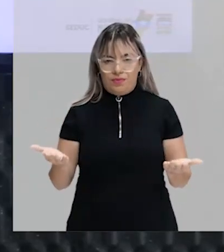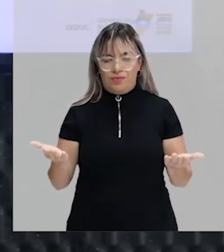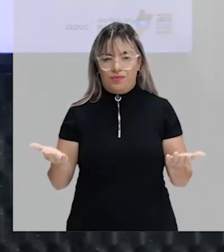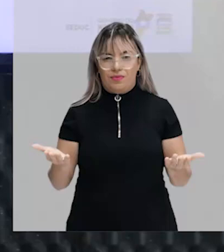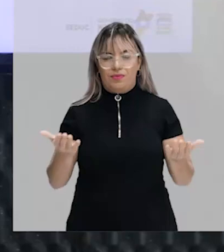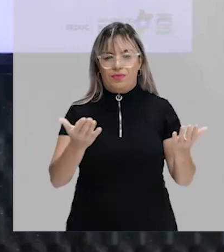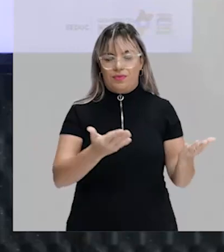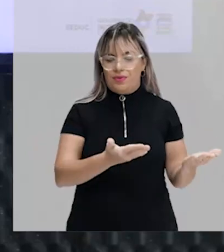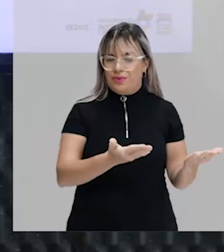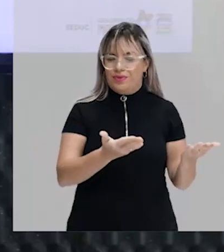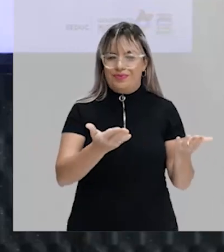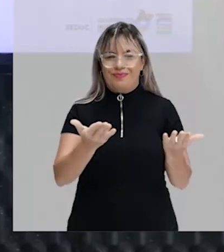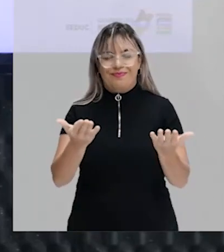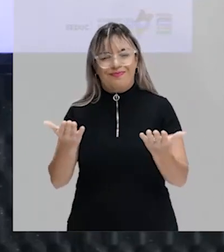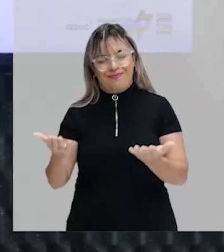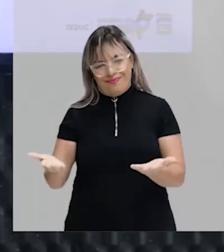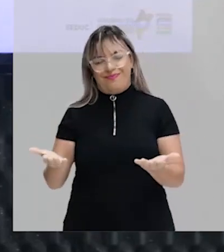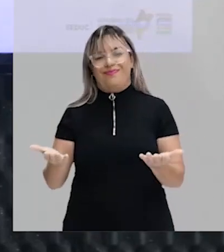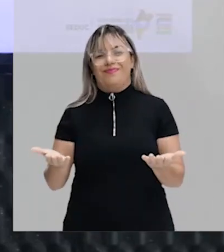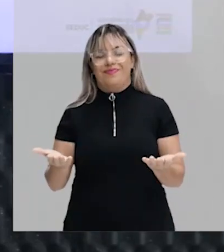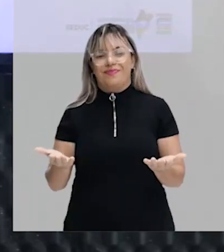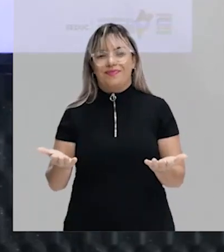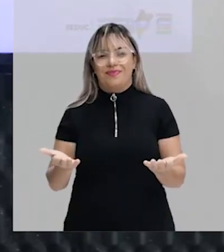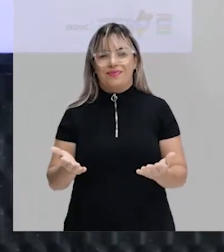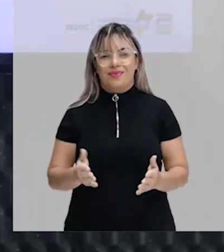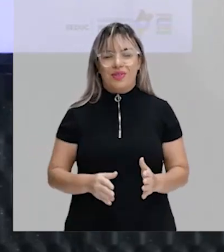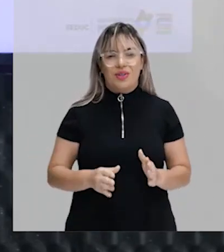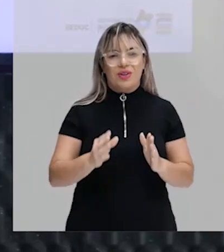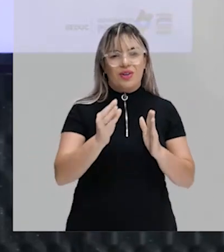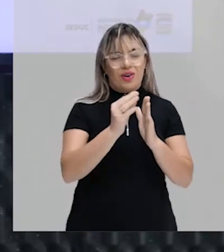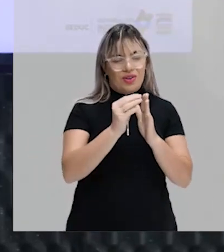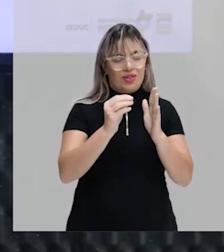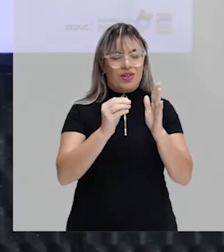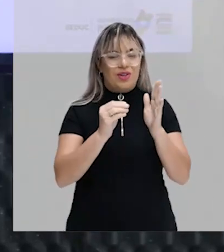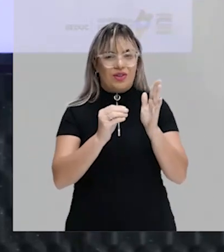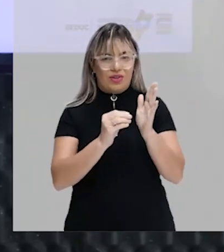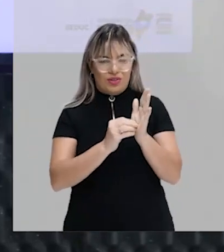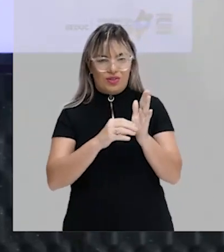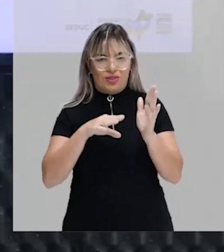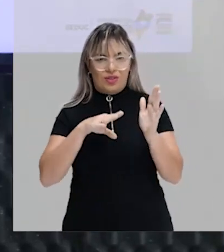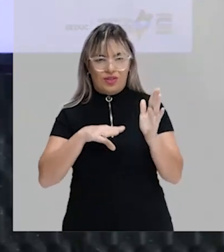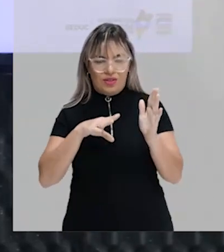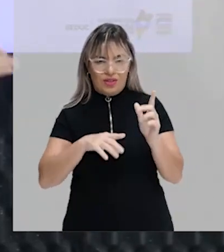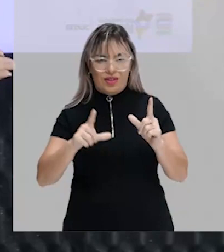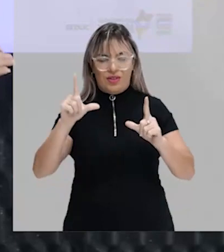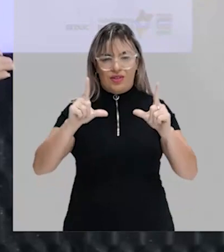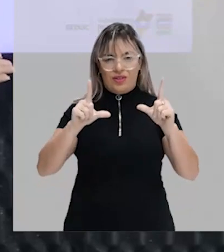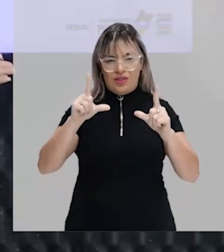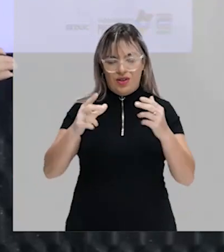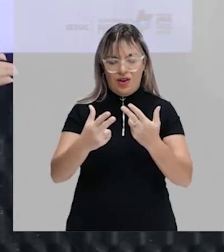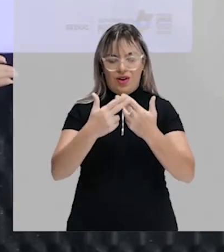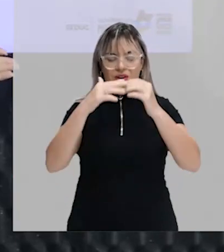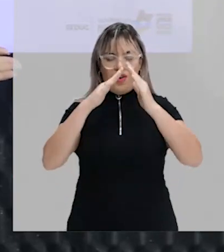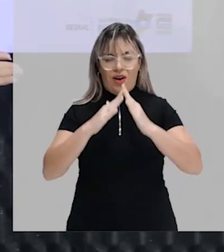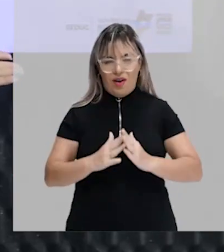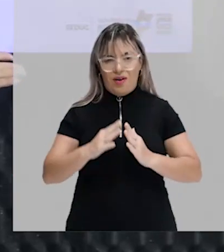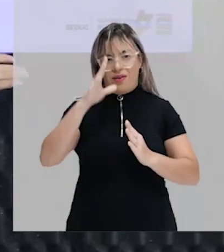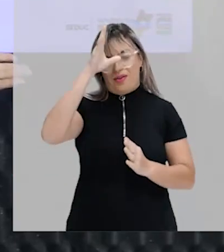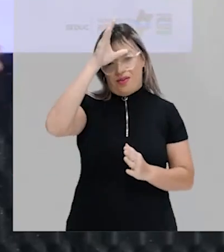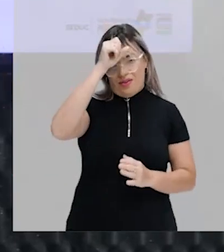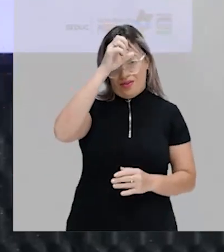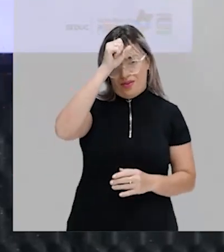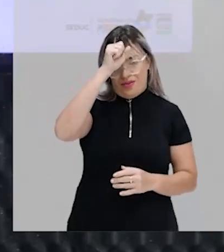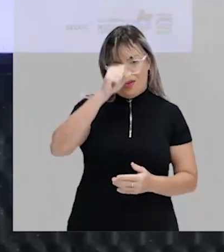Sejam todos muito bem-vindos a mais uma aula do programa Fique em Casa